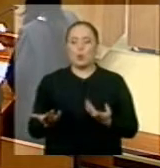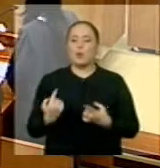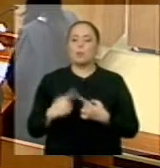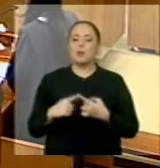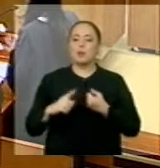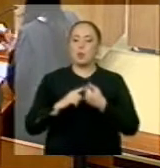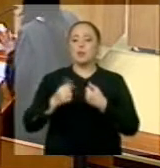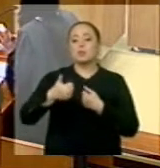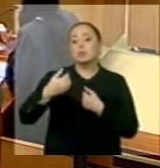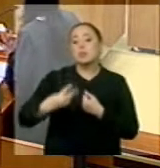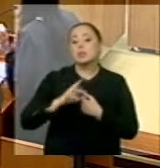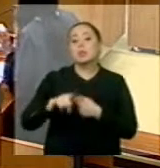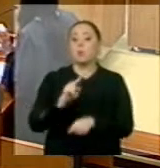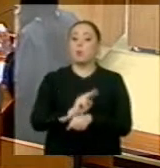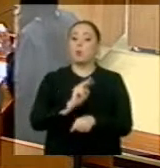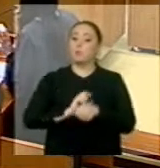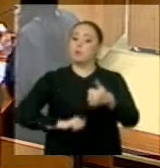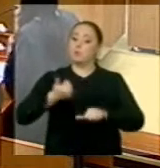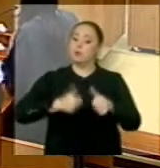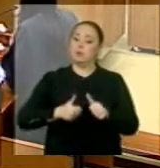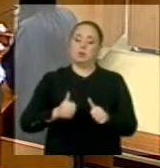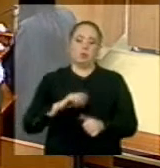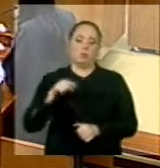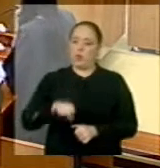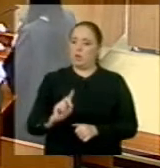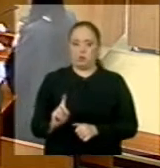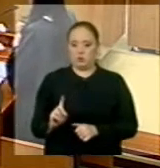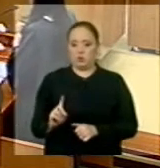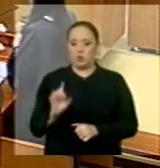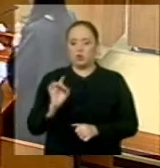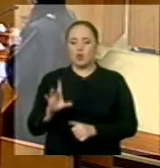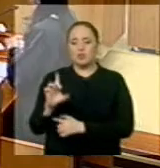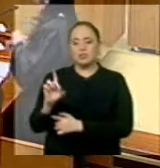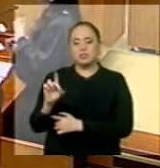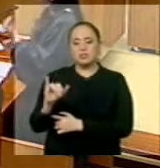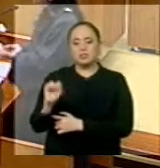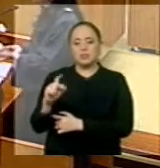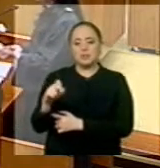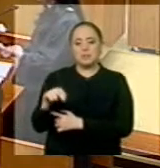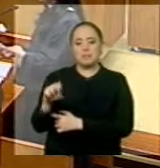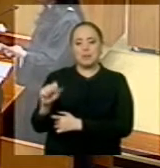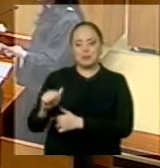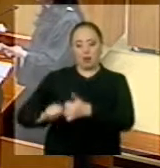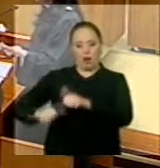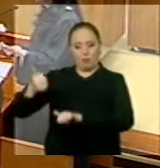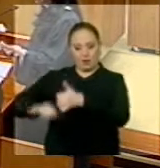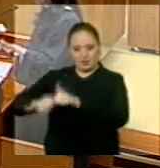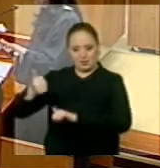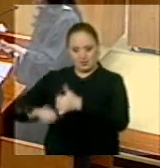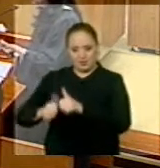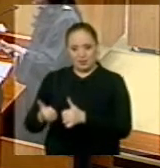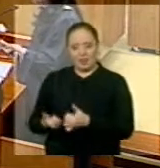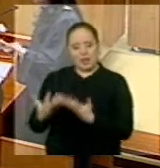dispositivo, artigo 13, ele não proíbe a vistoria de forma alguma. Ele dispensa a vistoria, dando valor, sim, à declaração